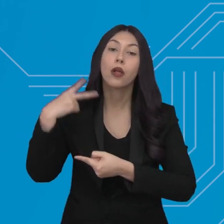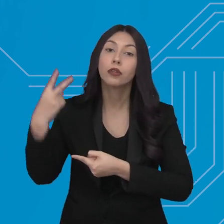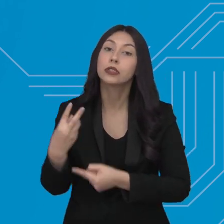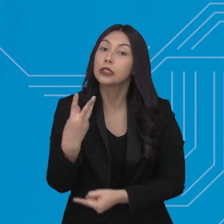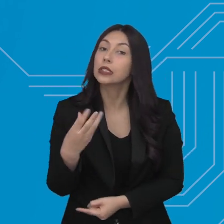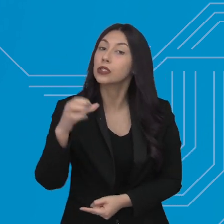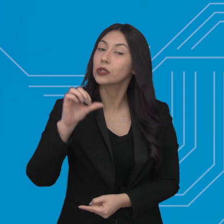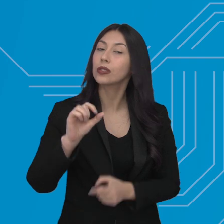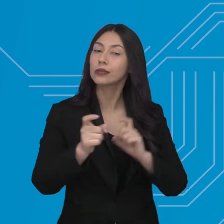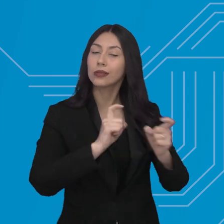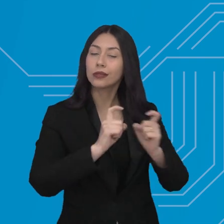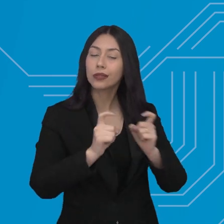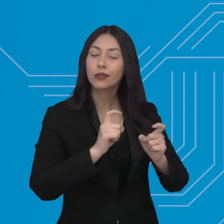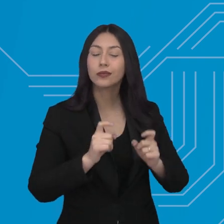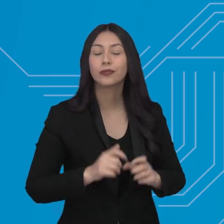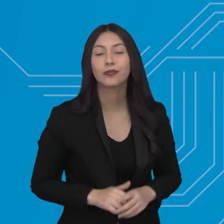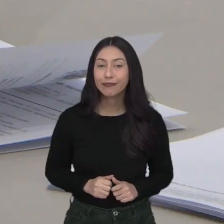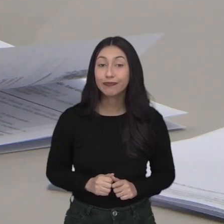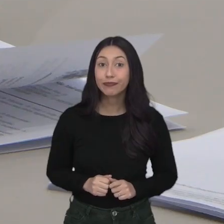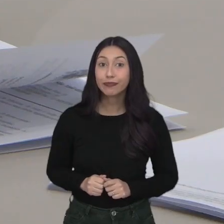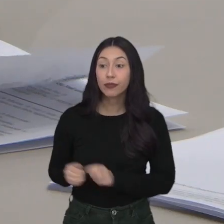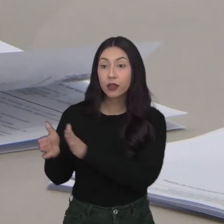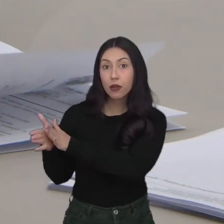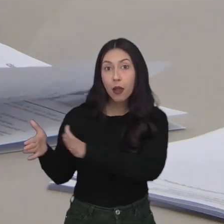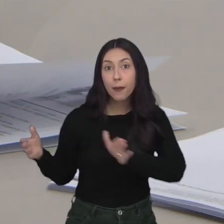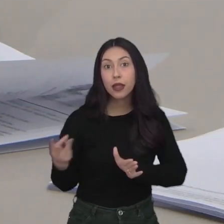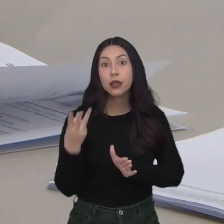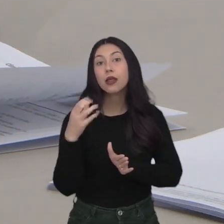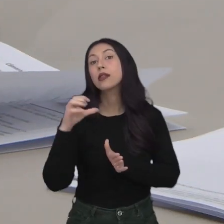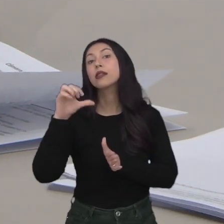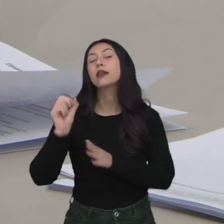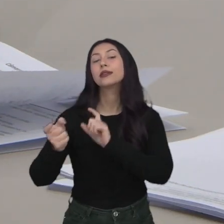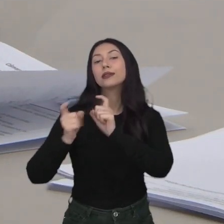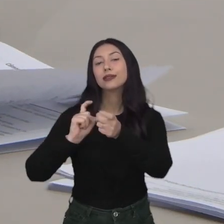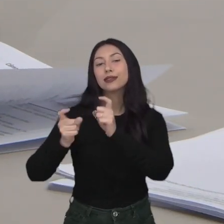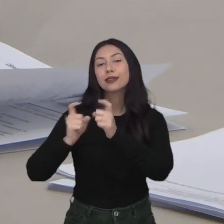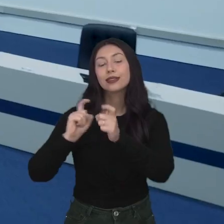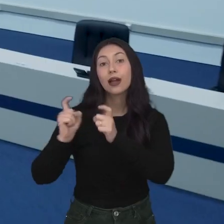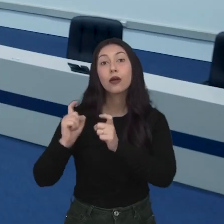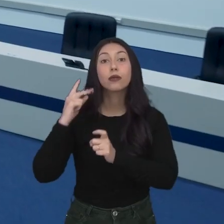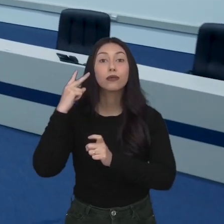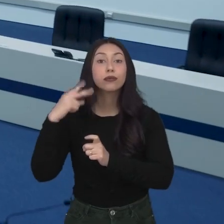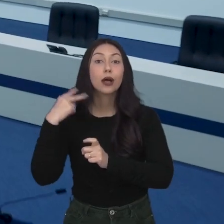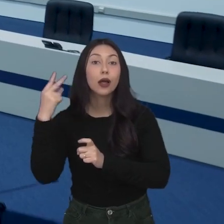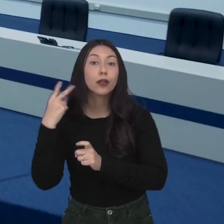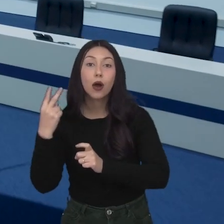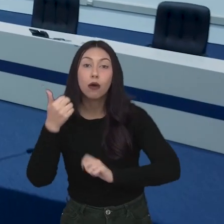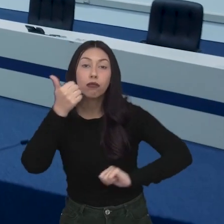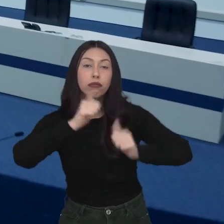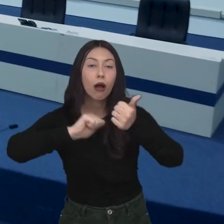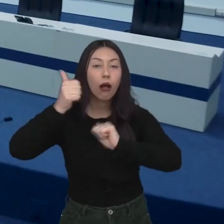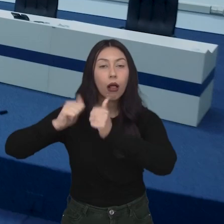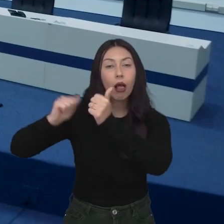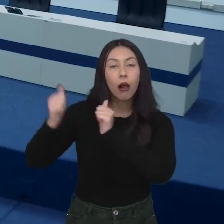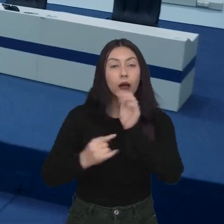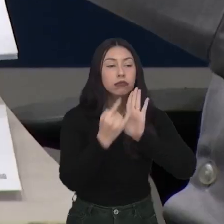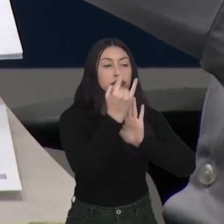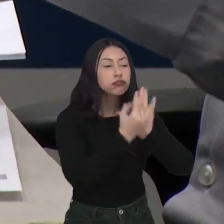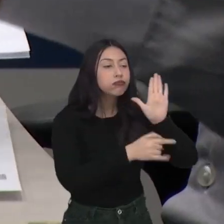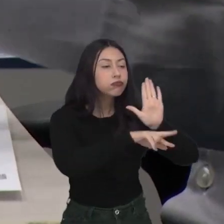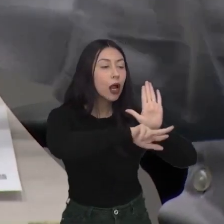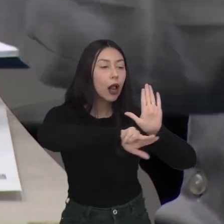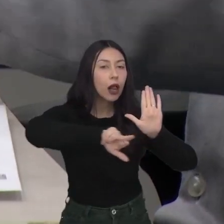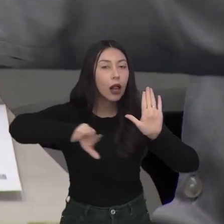na 39ª sessão ordinária. Durante a 39ª sessão do ano, os parlamentares apreciaram uma série